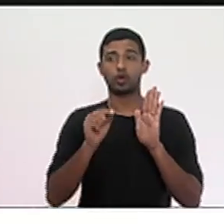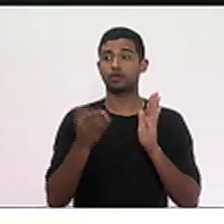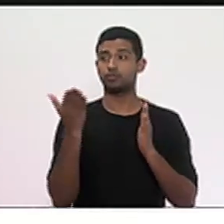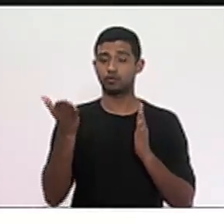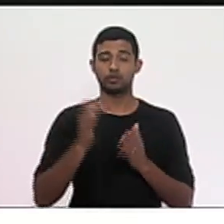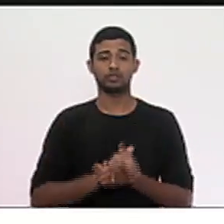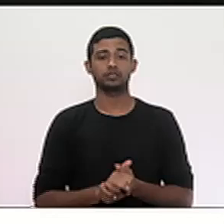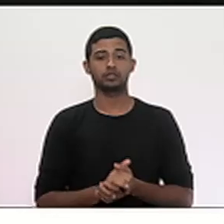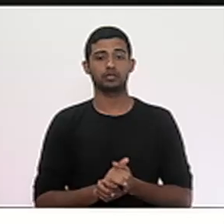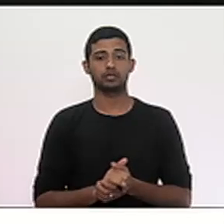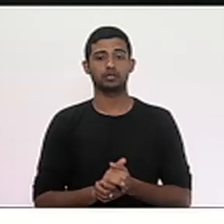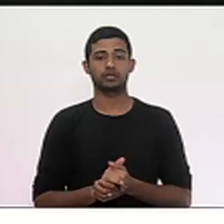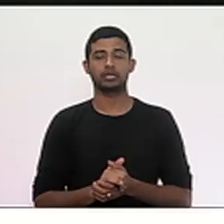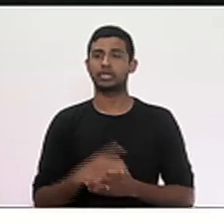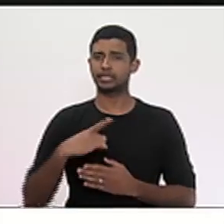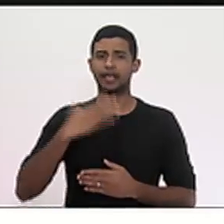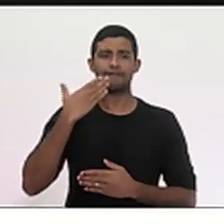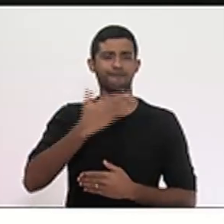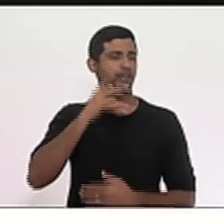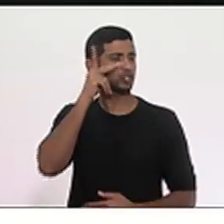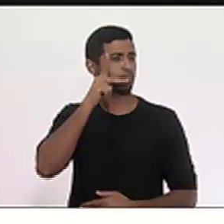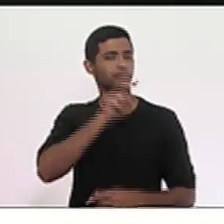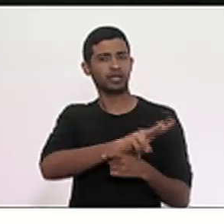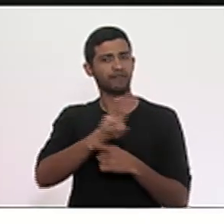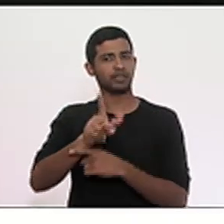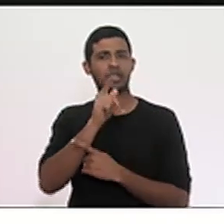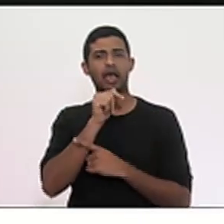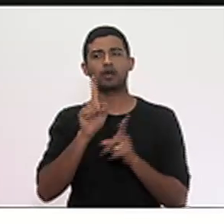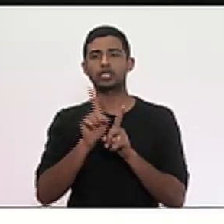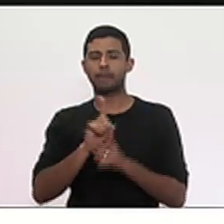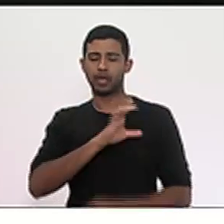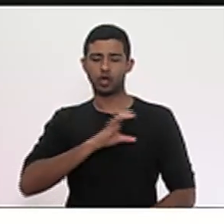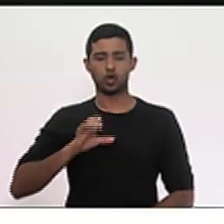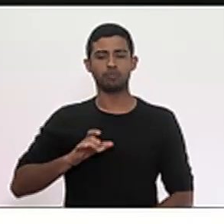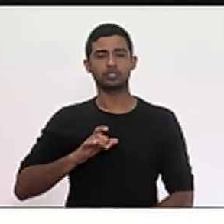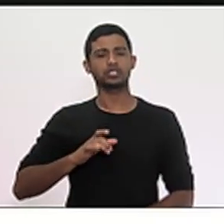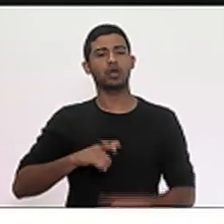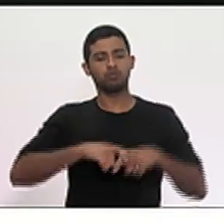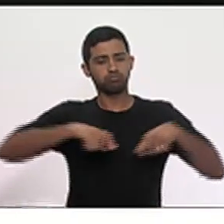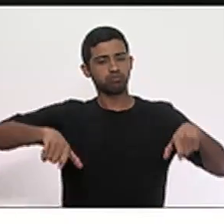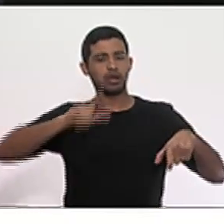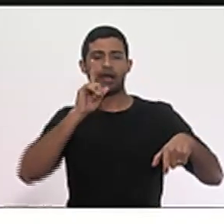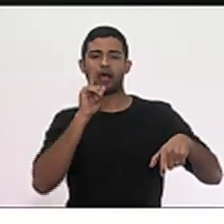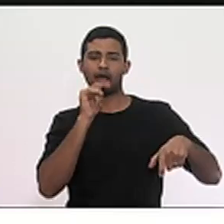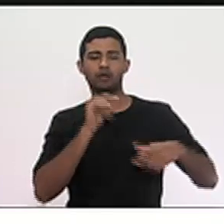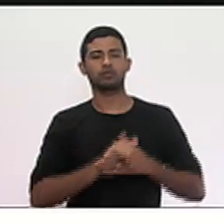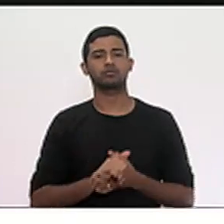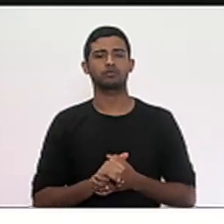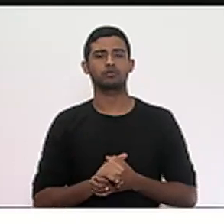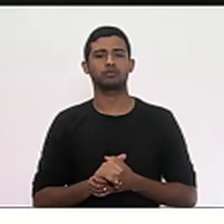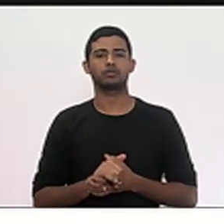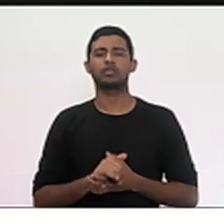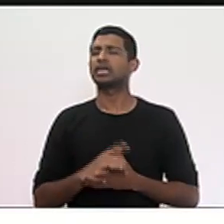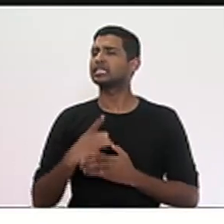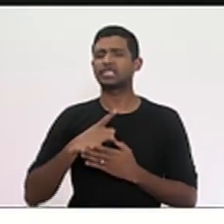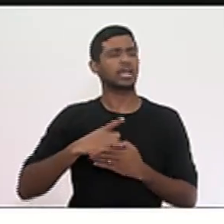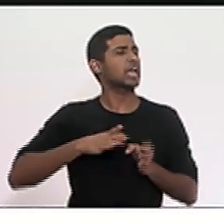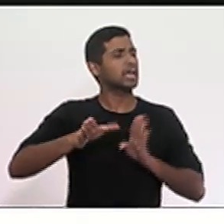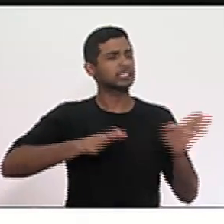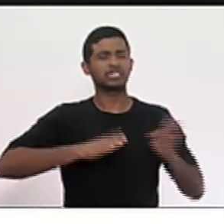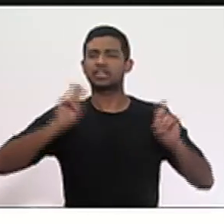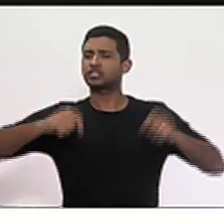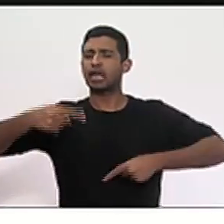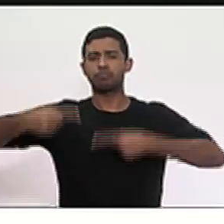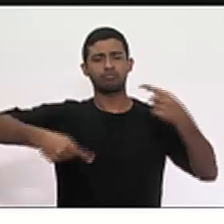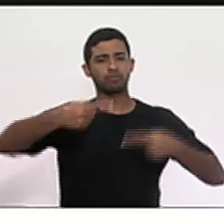senhor vai ter, tanto na frente parlamentar em defesa da água, quanto na comissão de saneamento dessa casa, é total acesso para